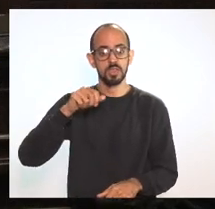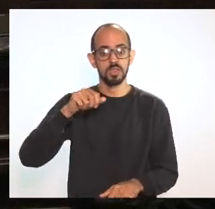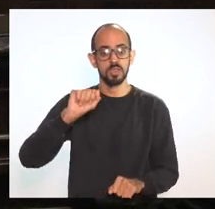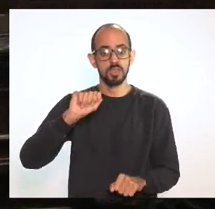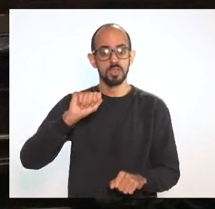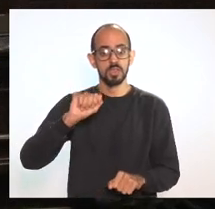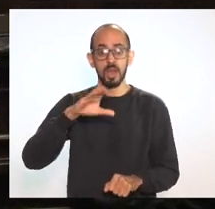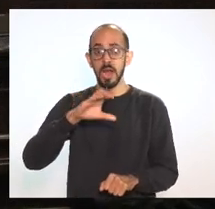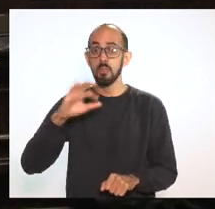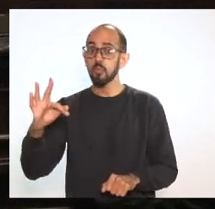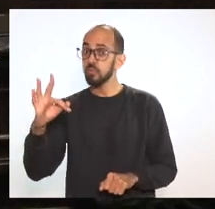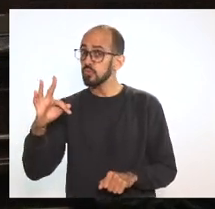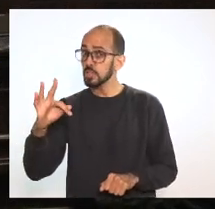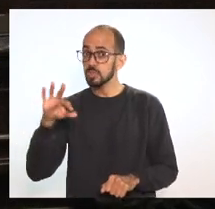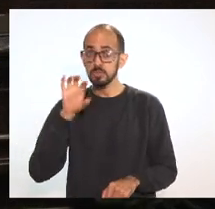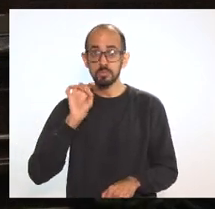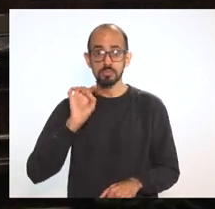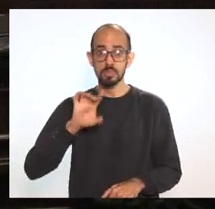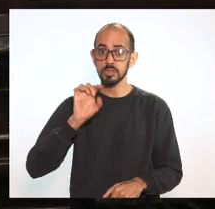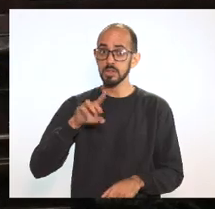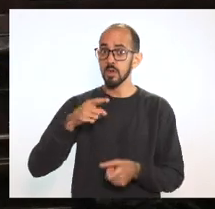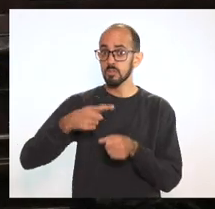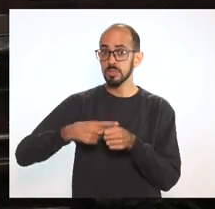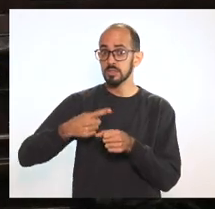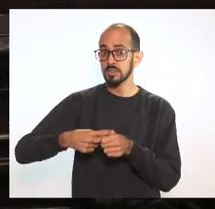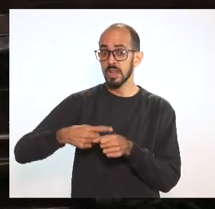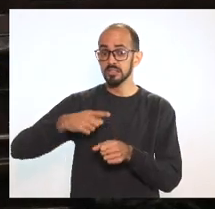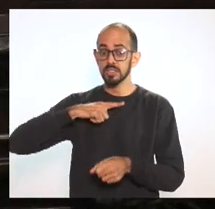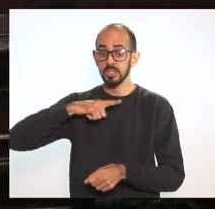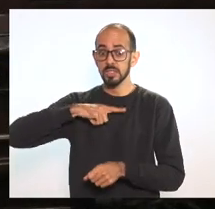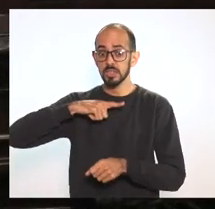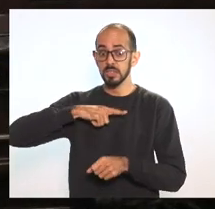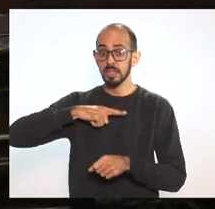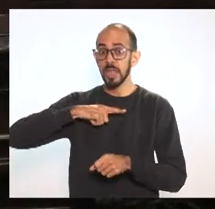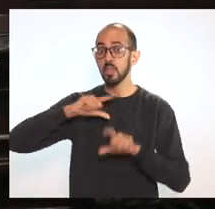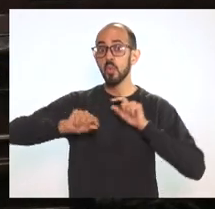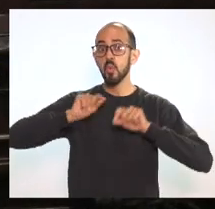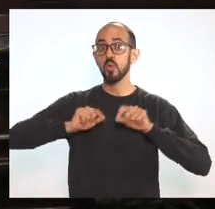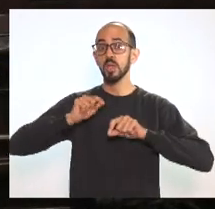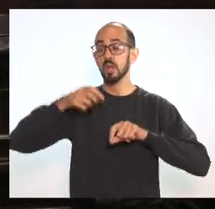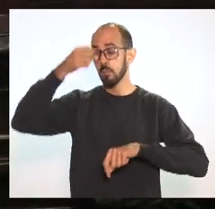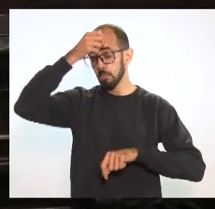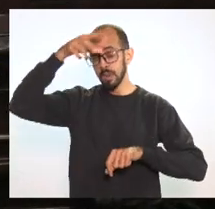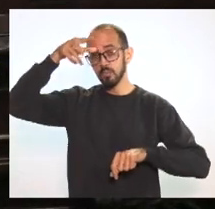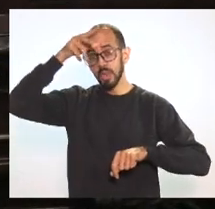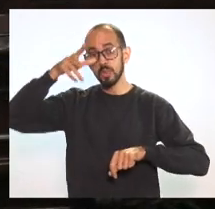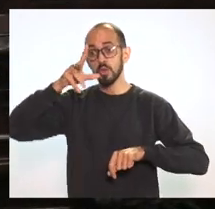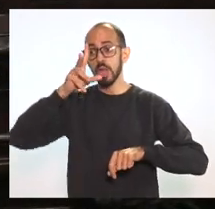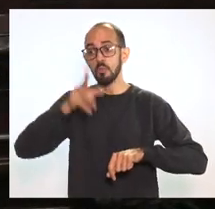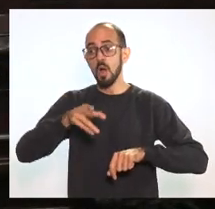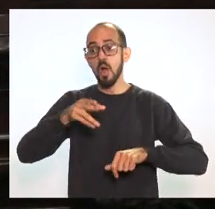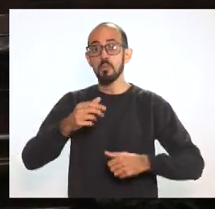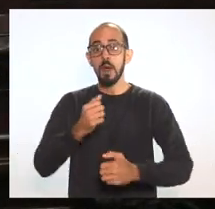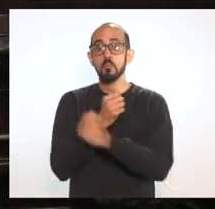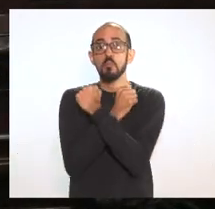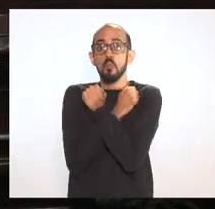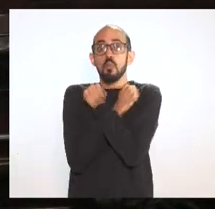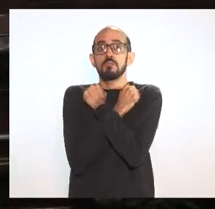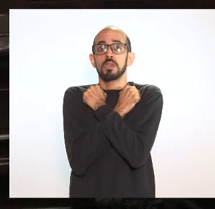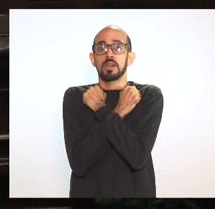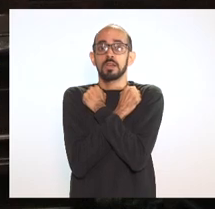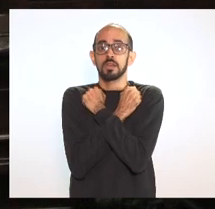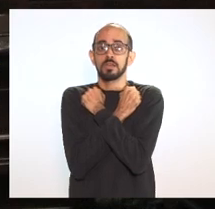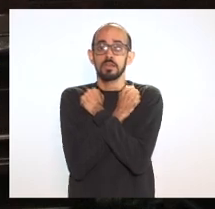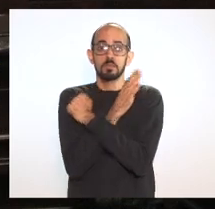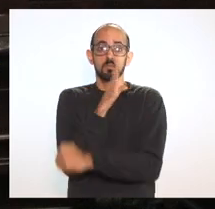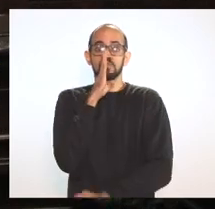especificamente Cabo Frio, cidade onde nós temos uma múmia como prefeito, que se vangloriou, que reuniu